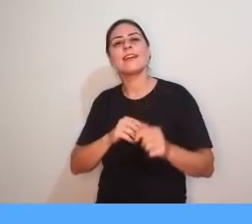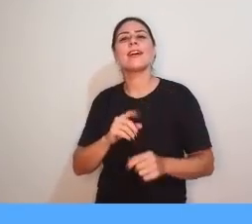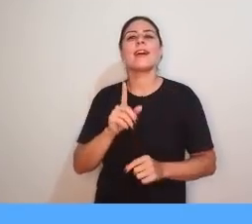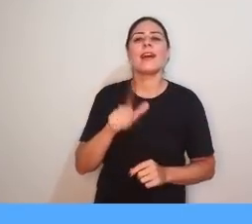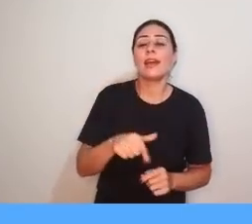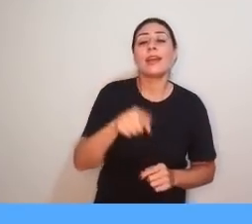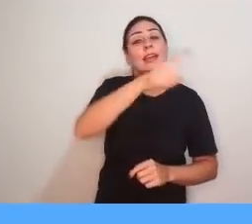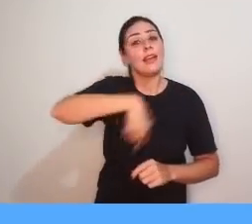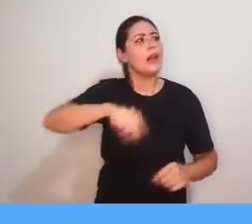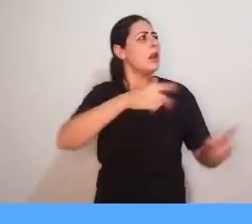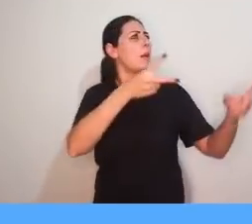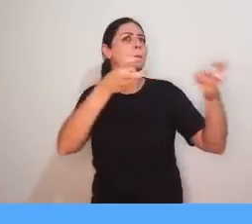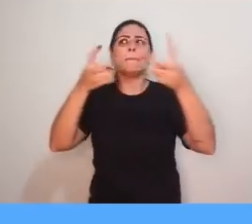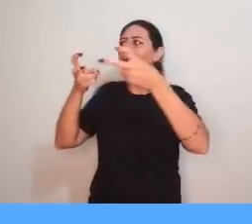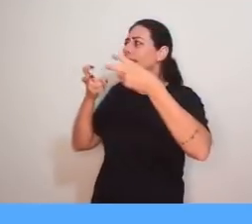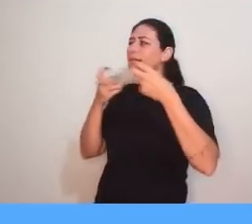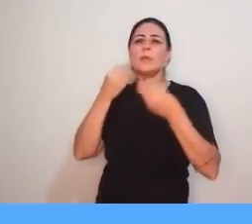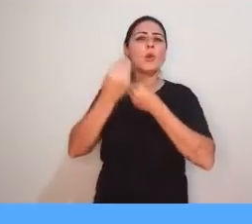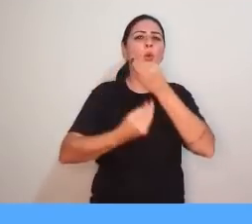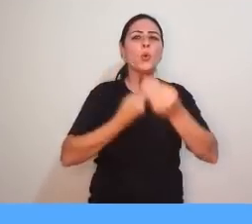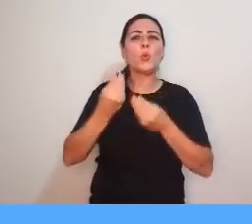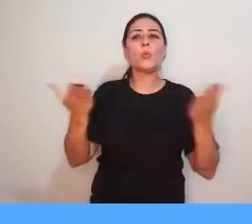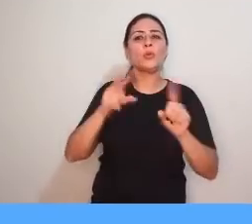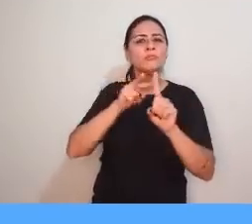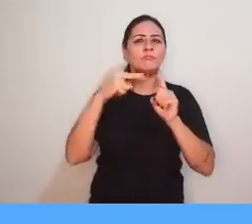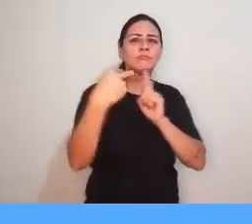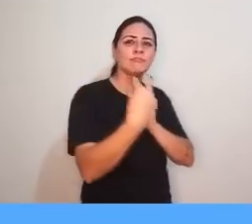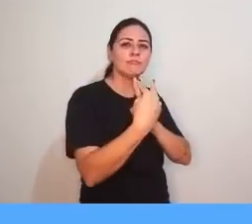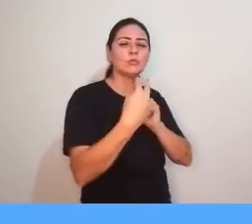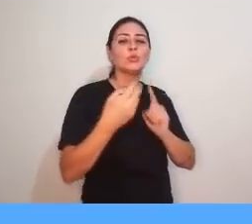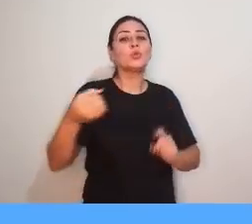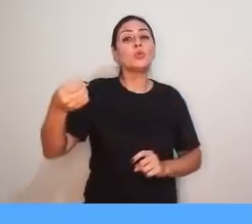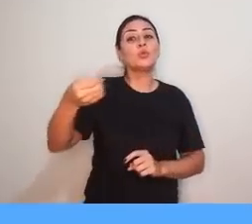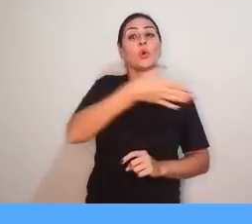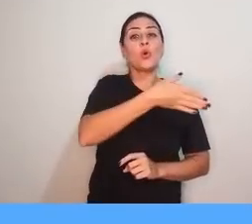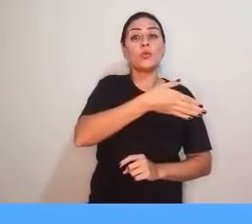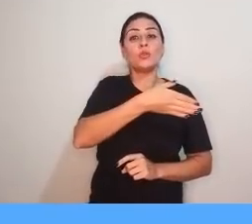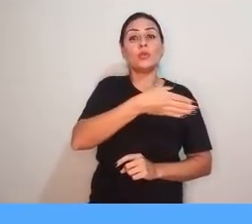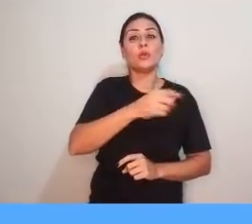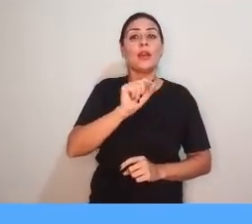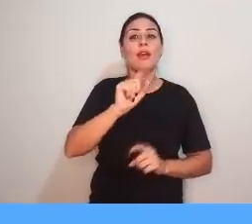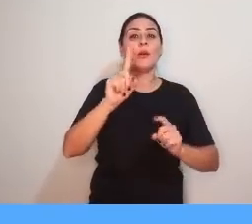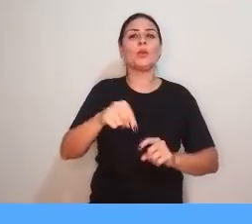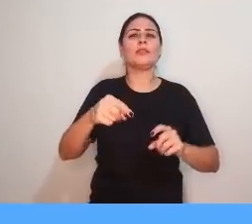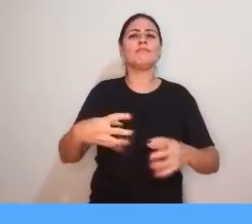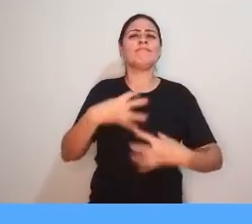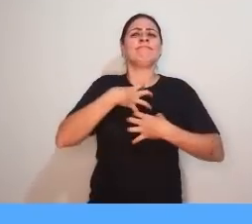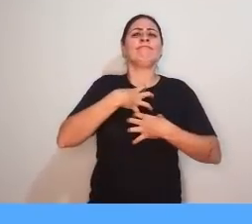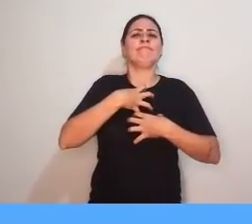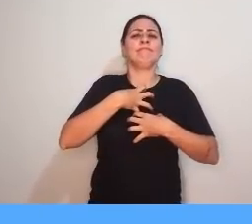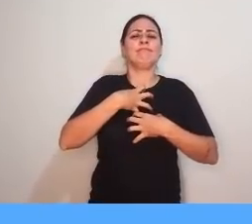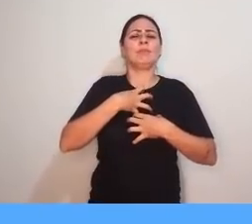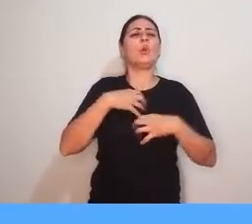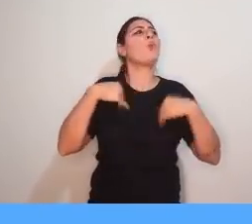um novo olhar, que é o olhar do que afeta esse aluno. Que perguntas ele tem que fazer